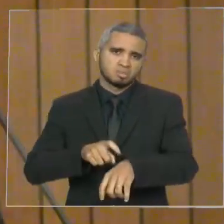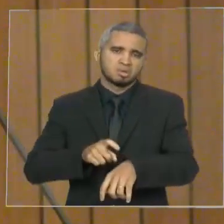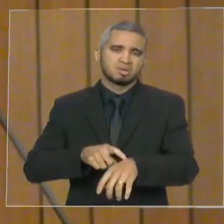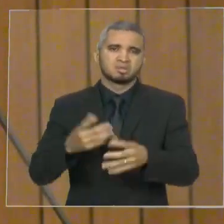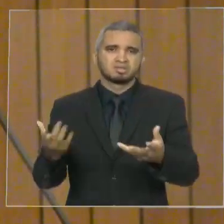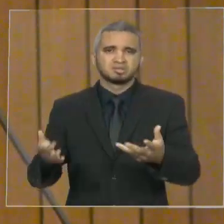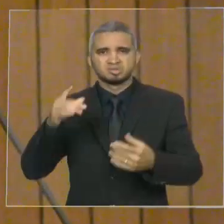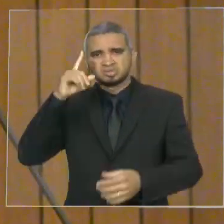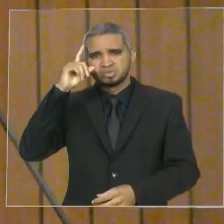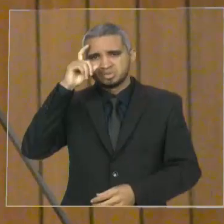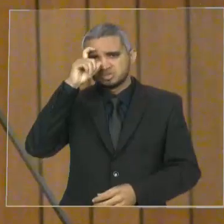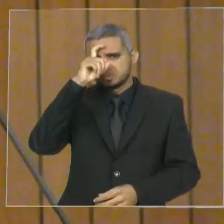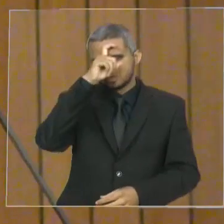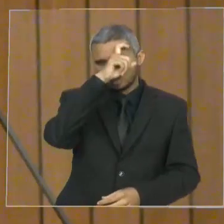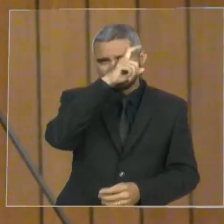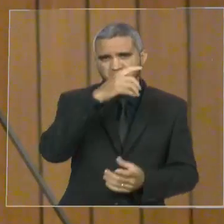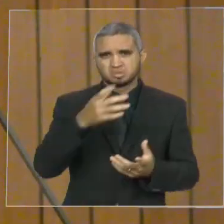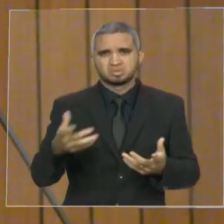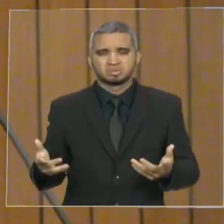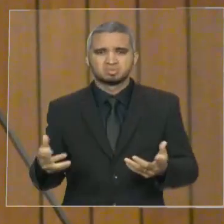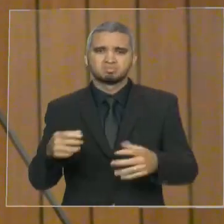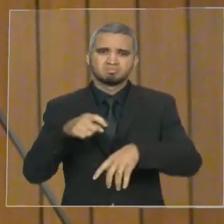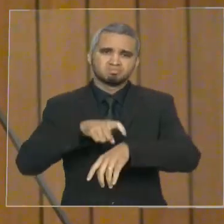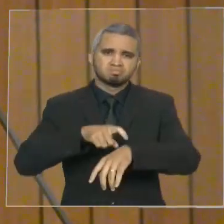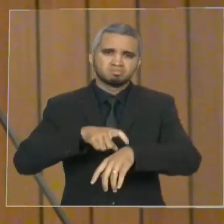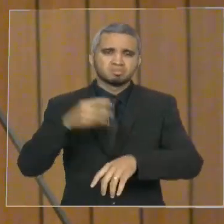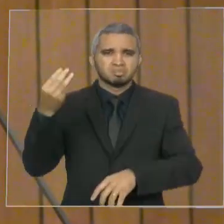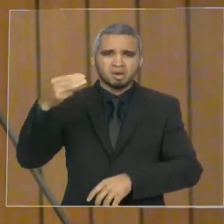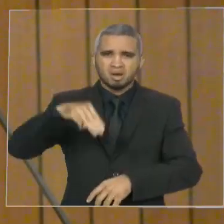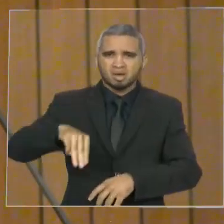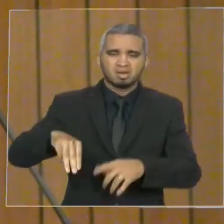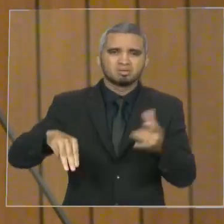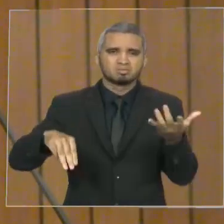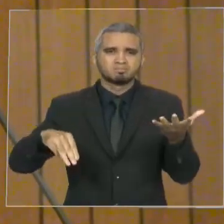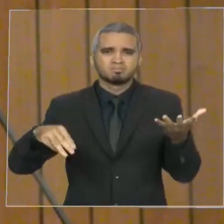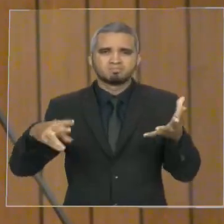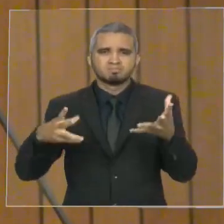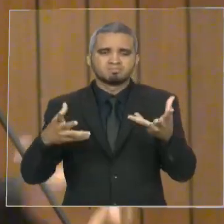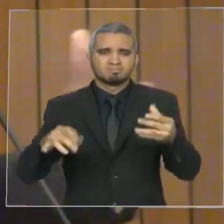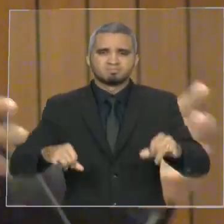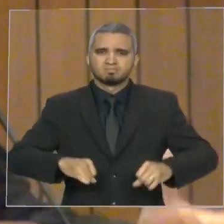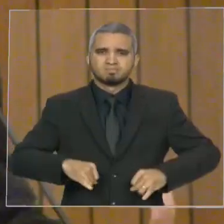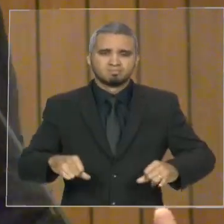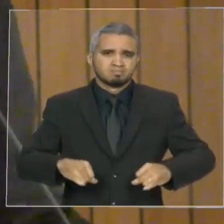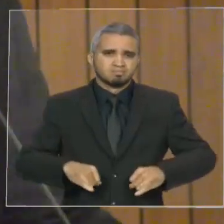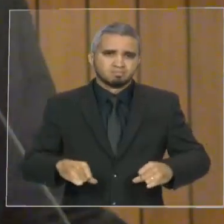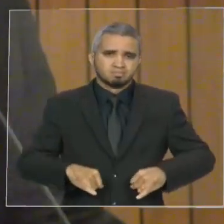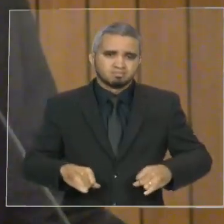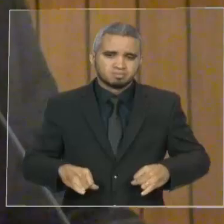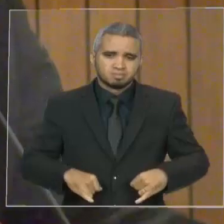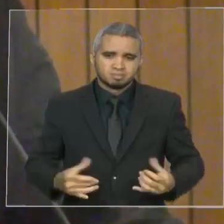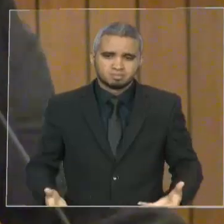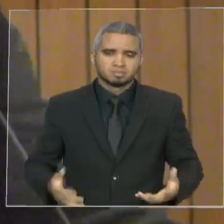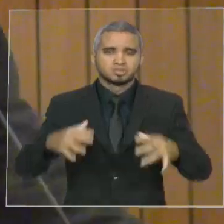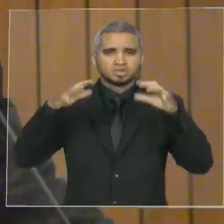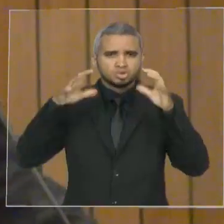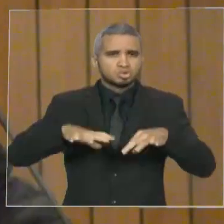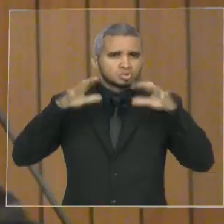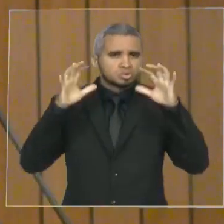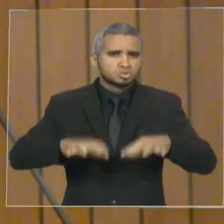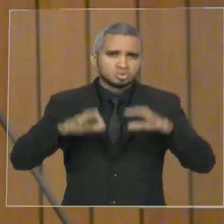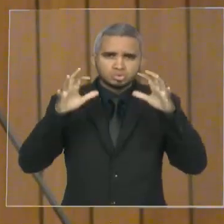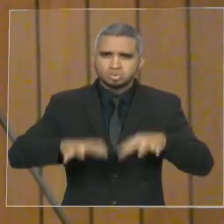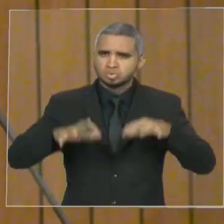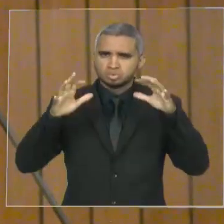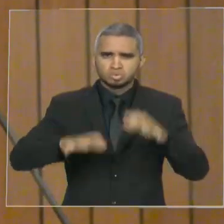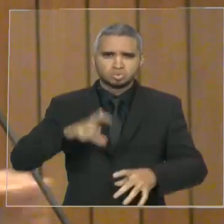dificuldade, nesse momento que o Maranhão tem sido atingido de uma forma muito agressiva pelas chuvas e que